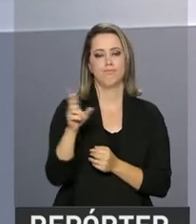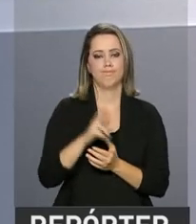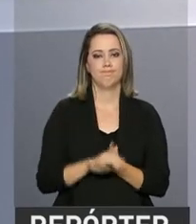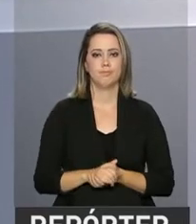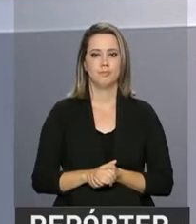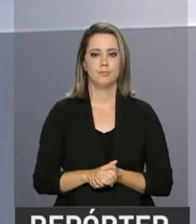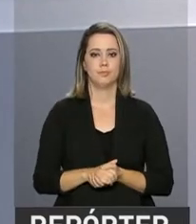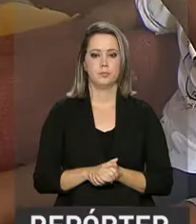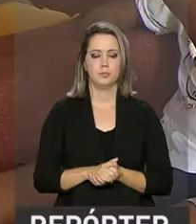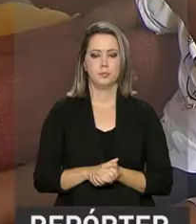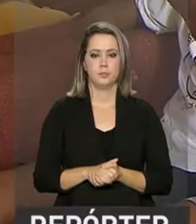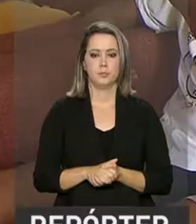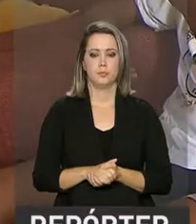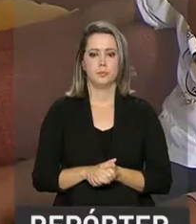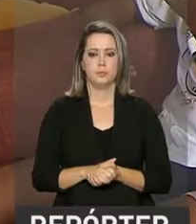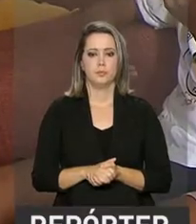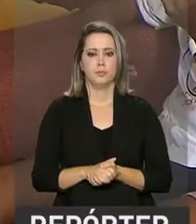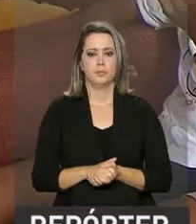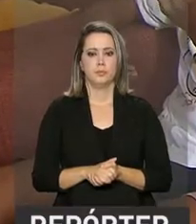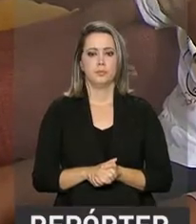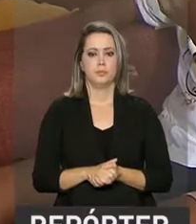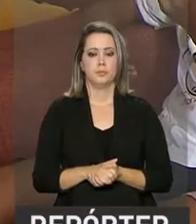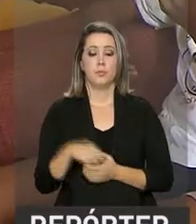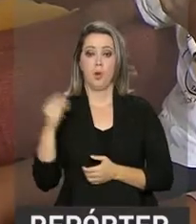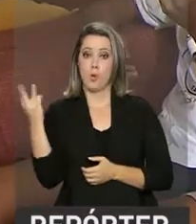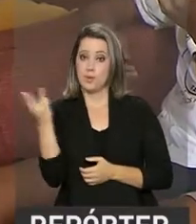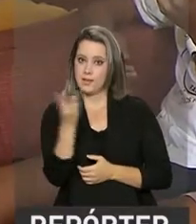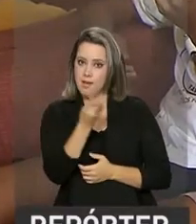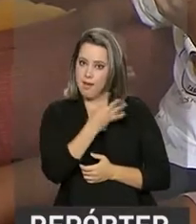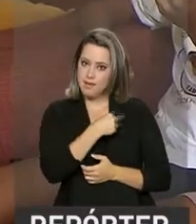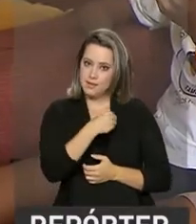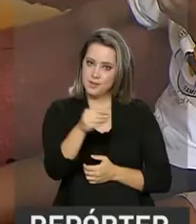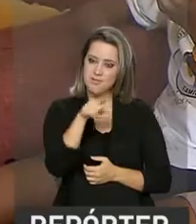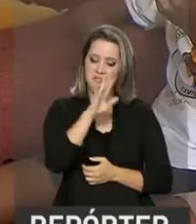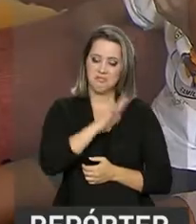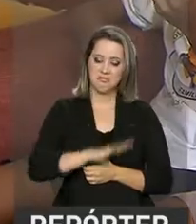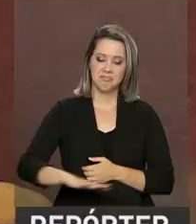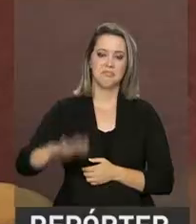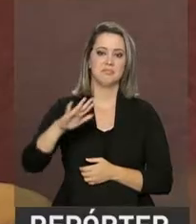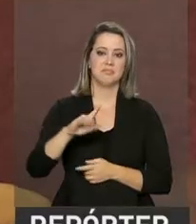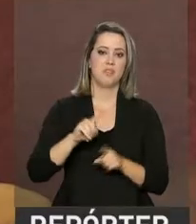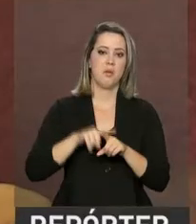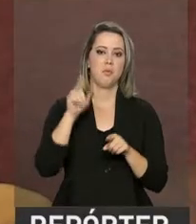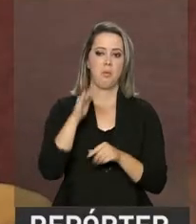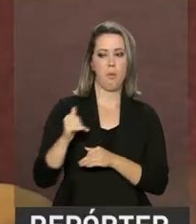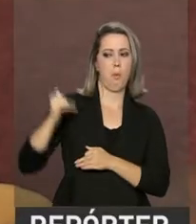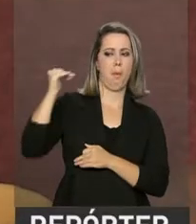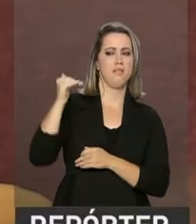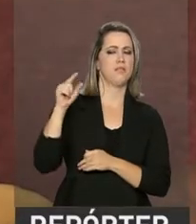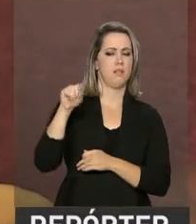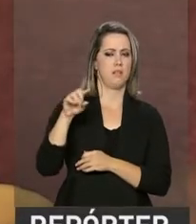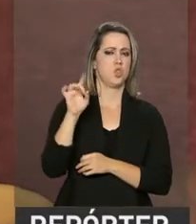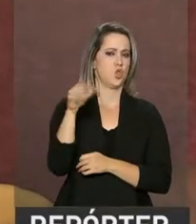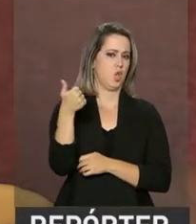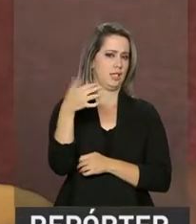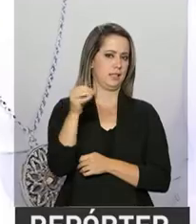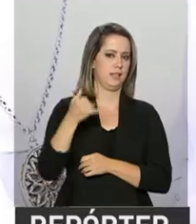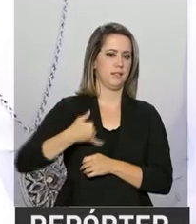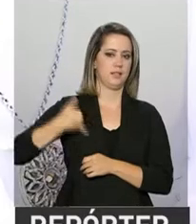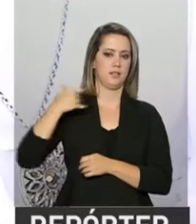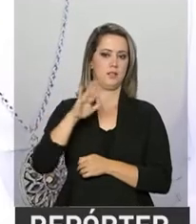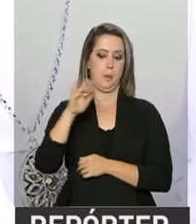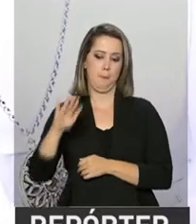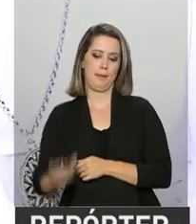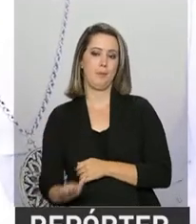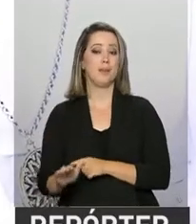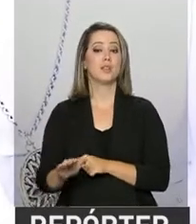reais os três filhos da helena ainda são crianças o mais velho ítalo tem só dez anos ea